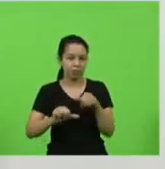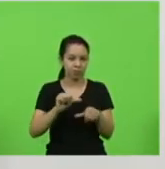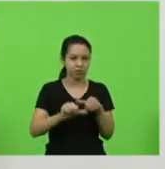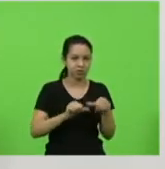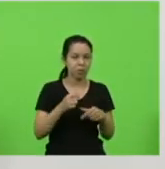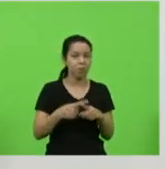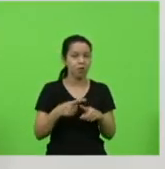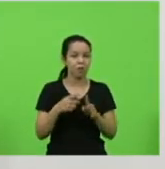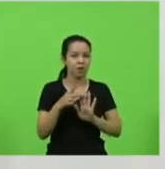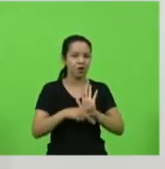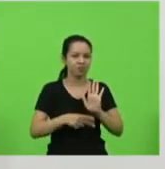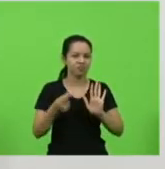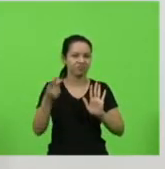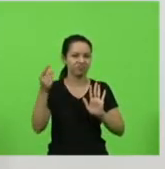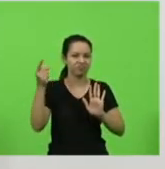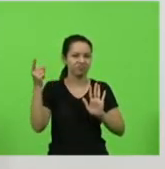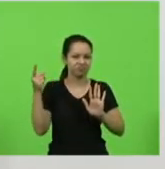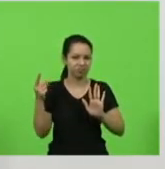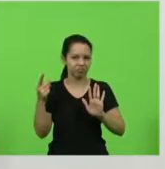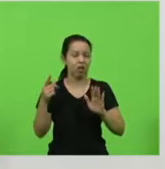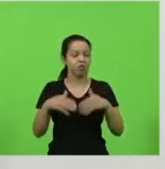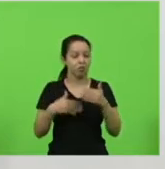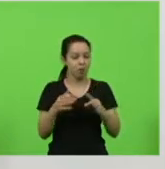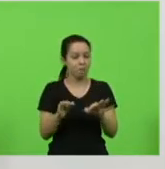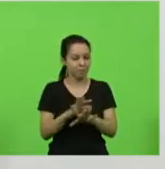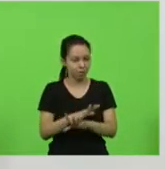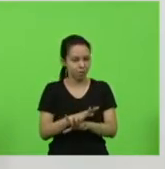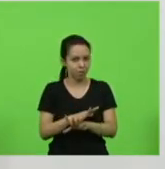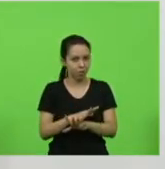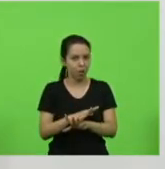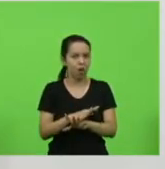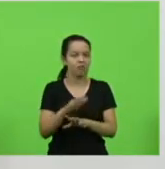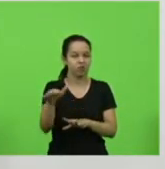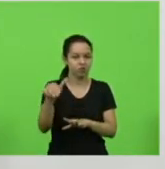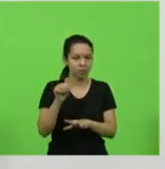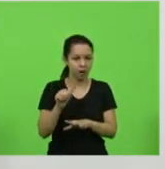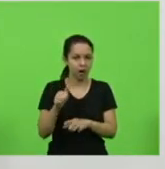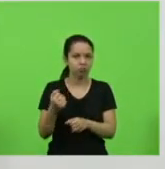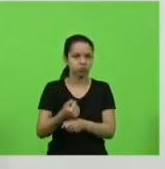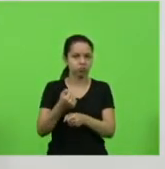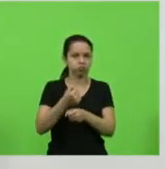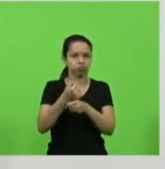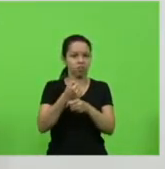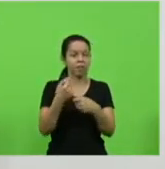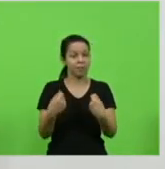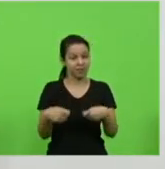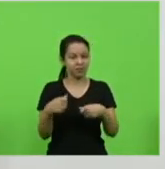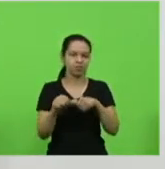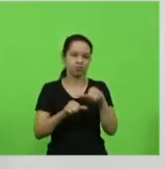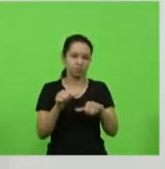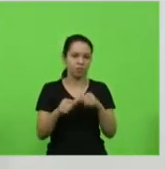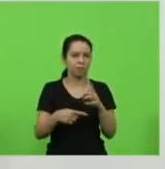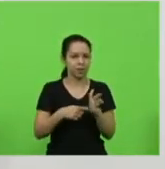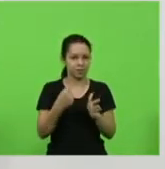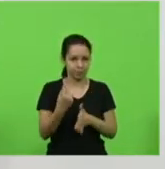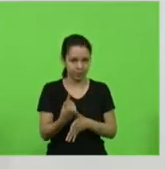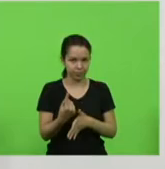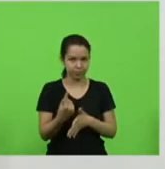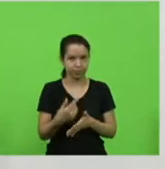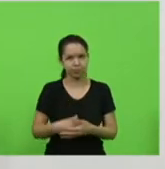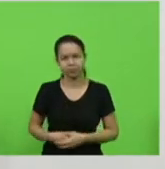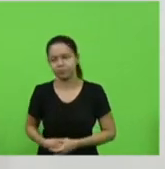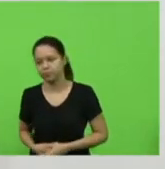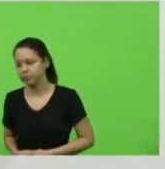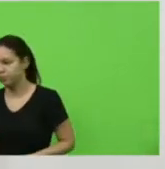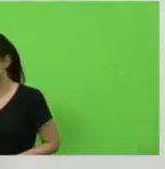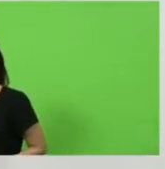finalizar, para depois contratar a execução da obra, é preciso fazer adequação. Então, quero aqui